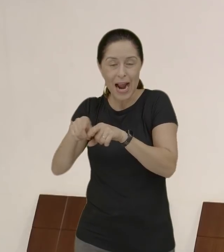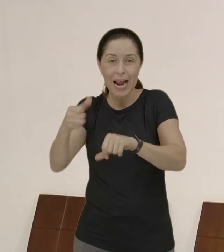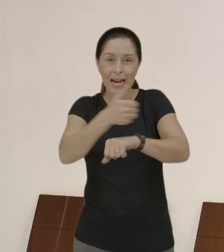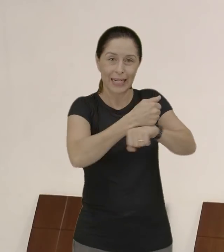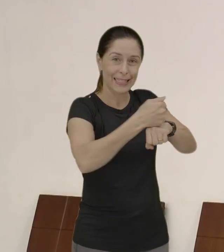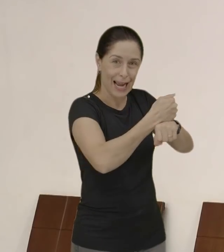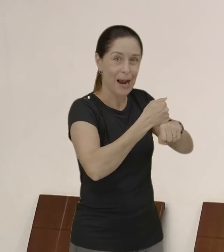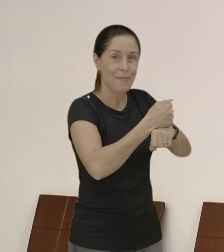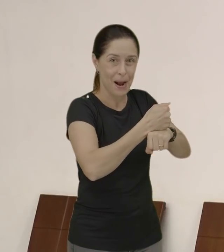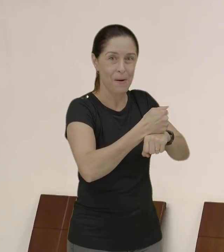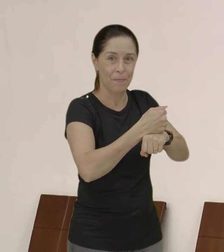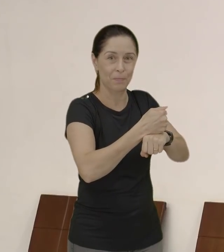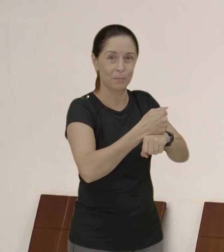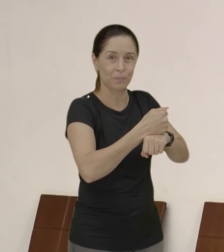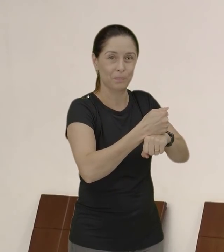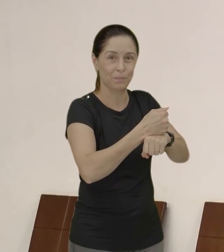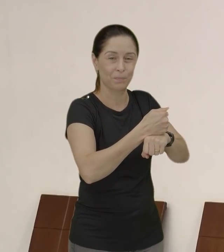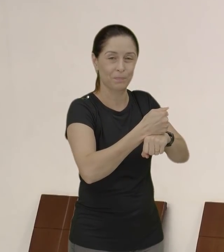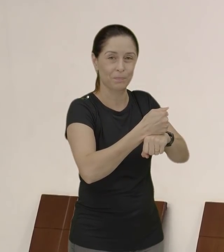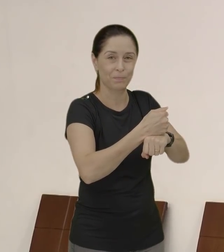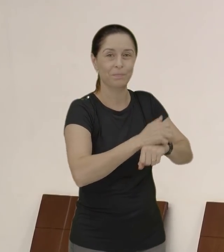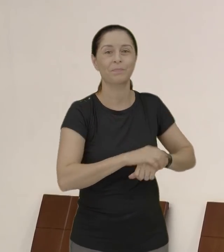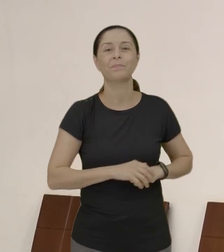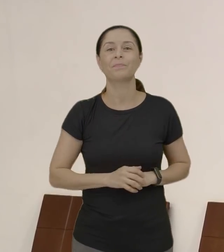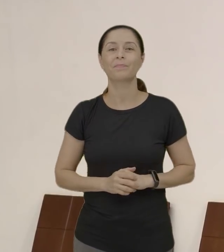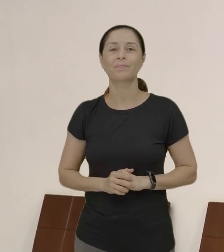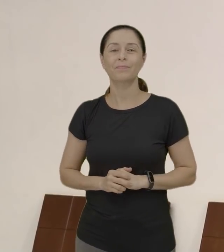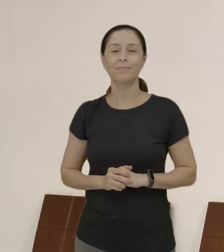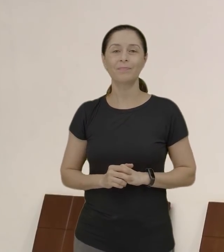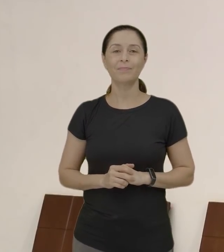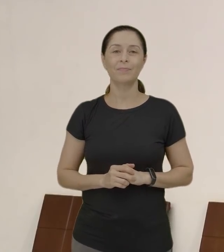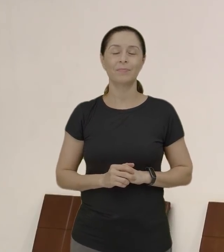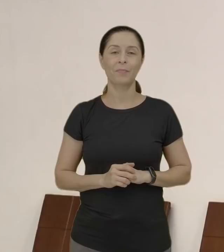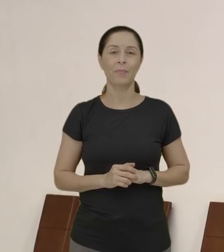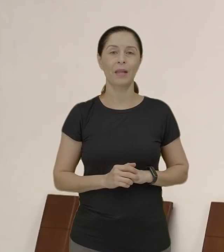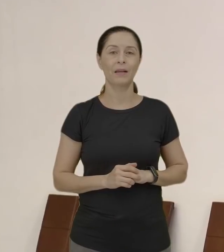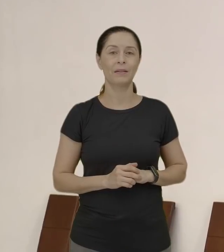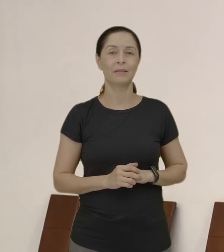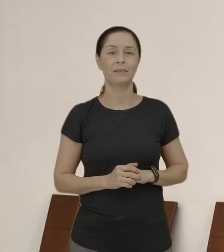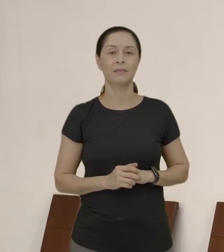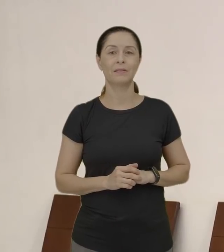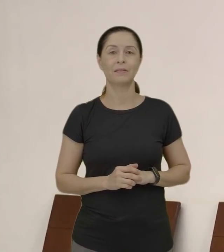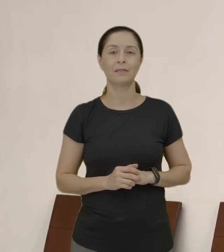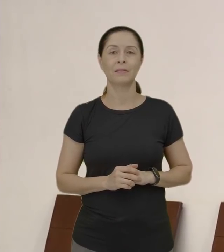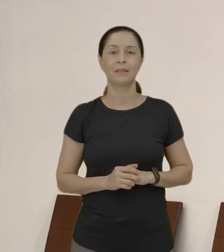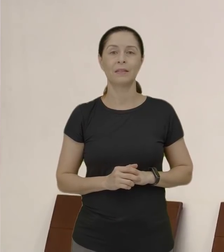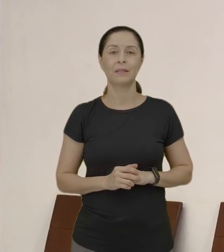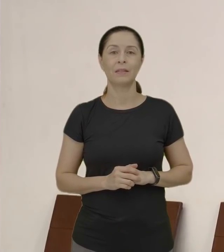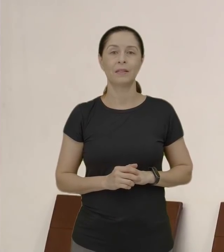de português me ajuda. Meio. Meia.